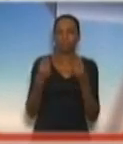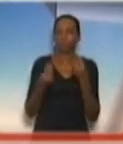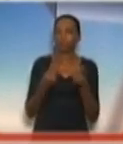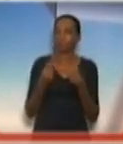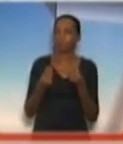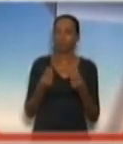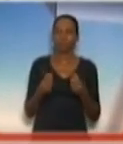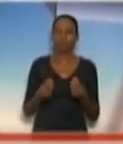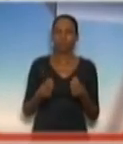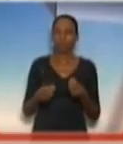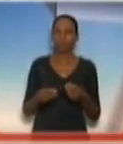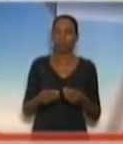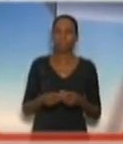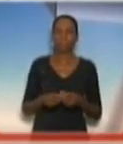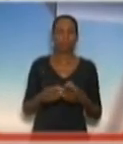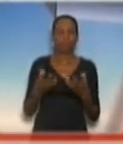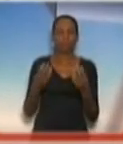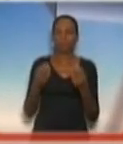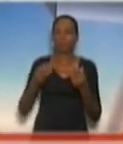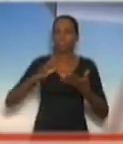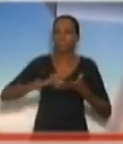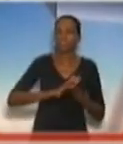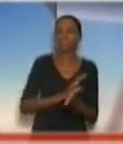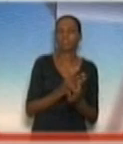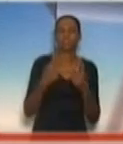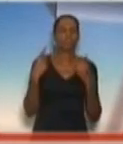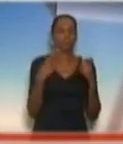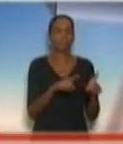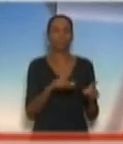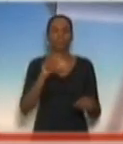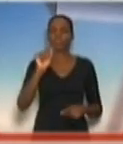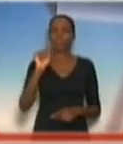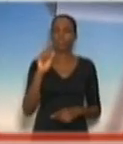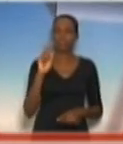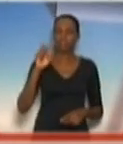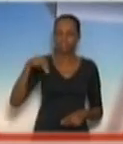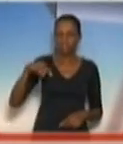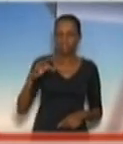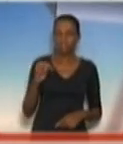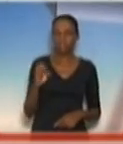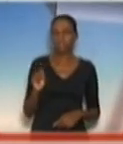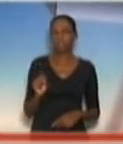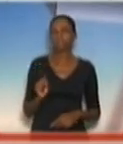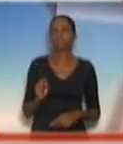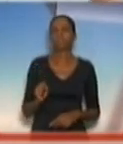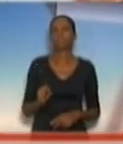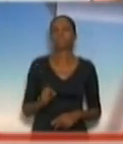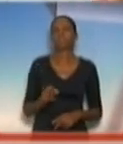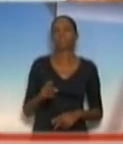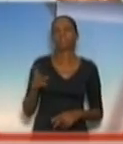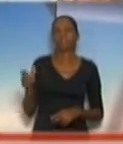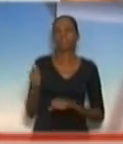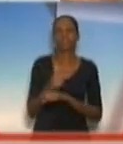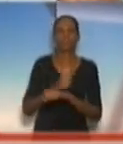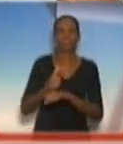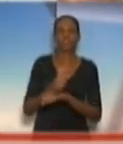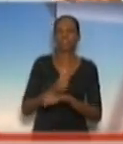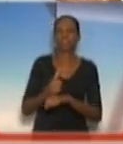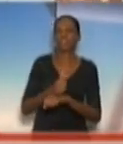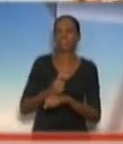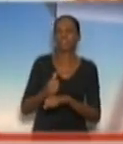com tanta agressão aos trabalhadores, aos agentes de organização escolar, que, como eu disse, estão com a carreira